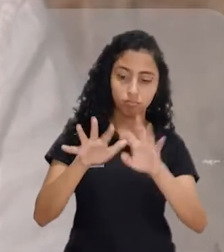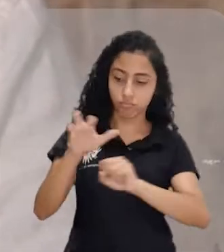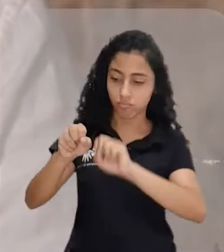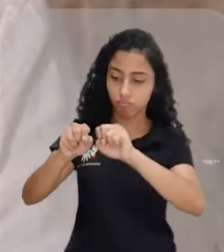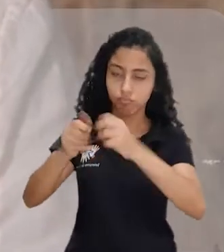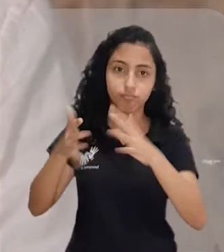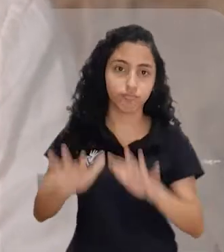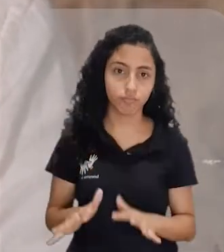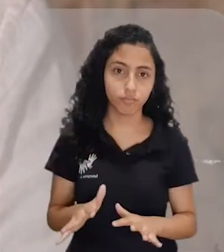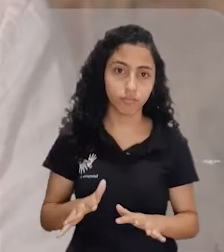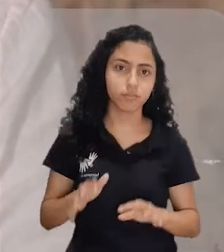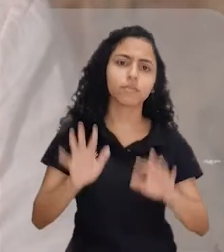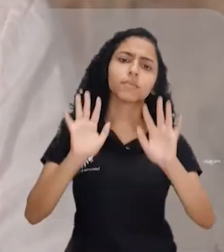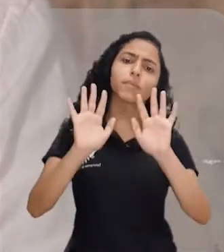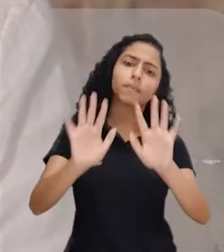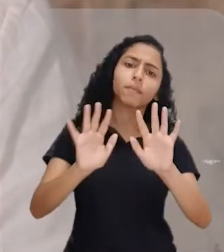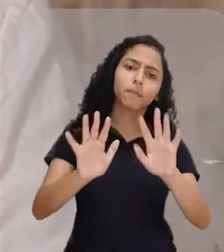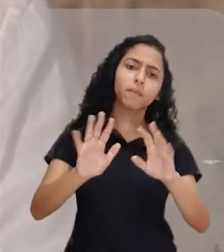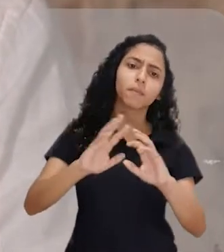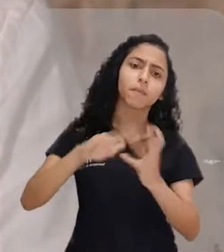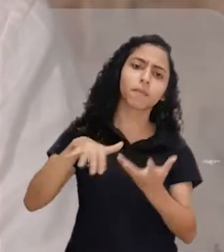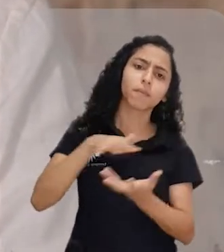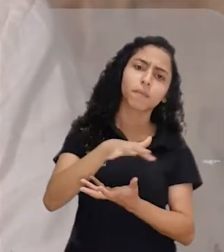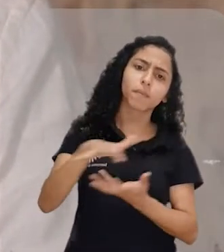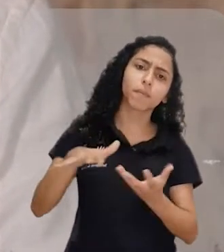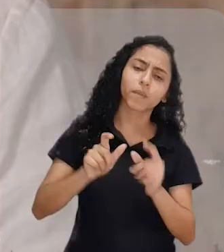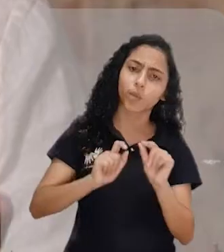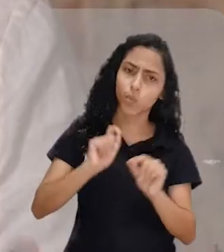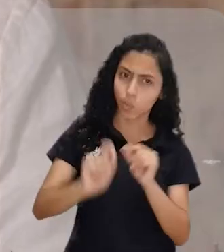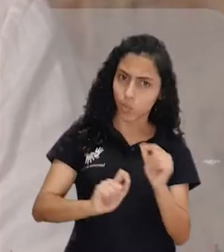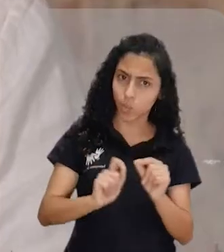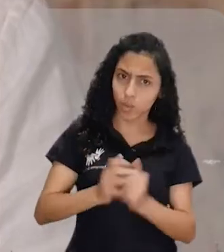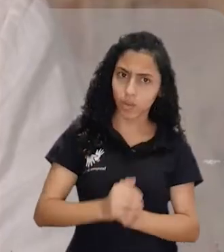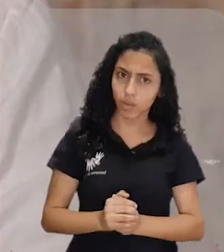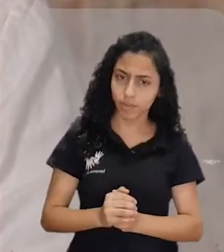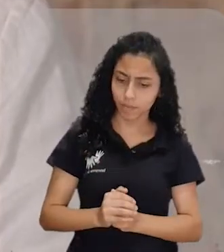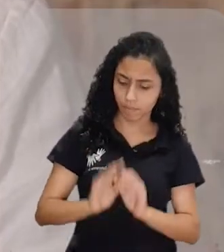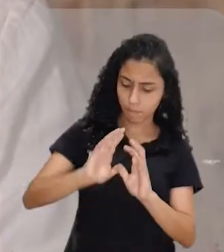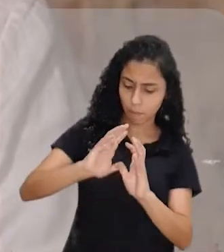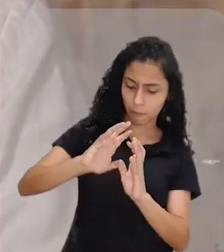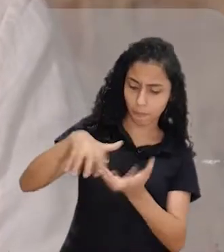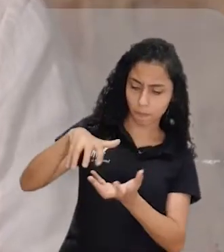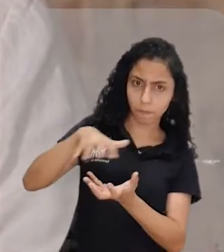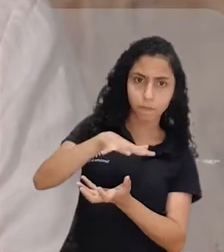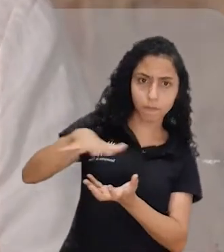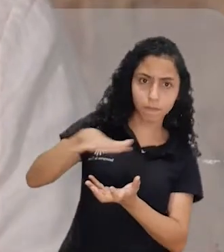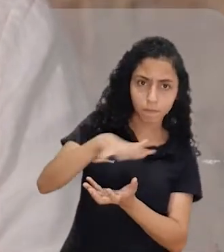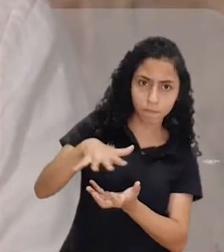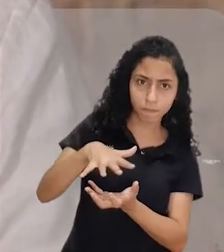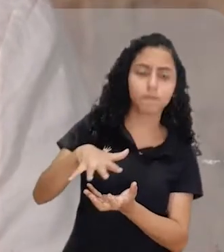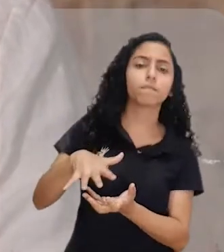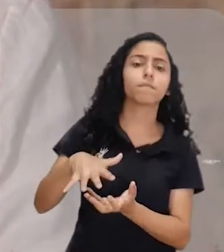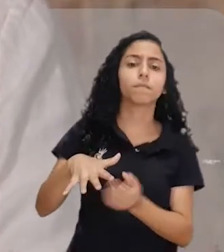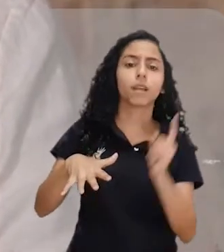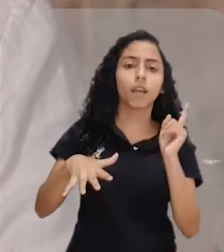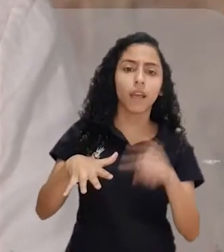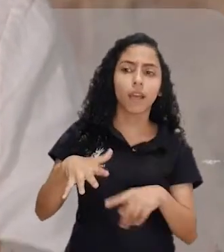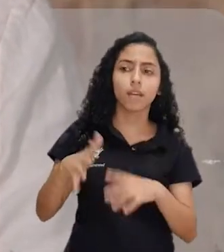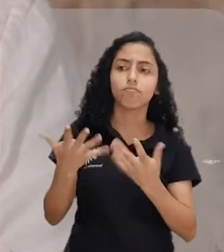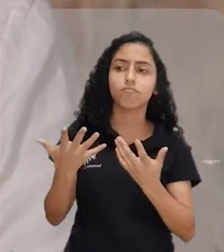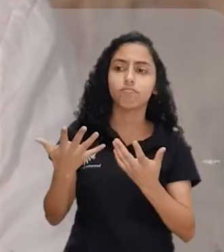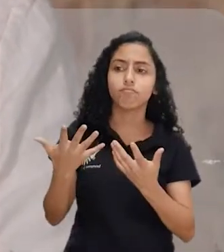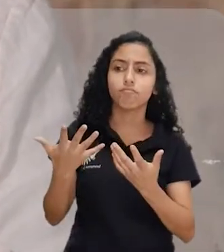então alterados ou ecossistemas degradados, né? Nós vamos entender o que são esses ecossistemas. Fundamentalmente,